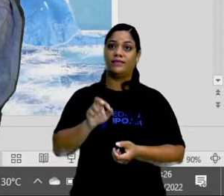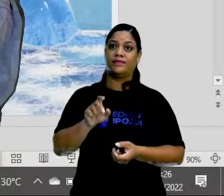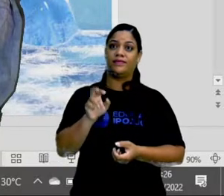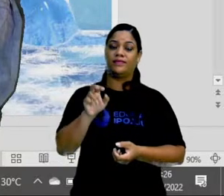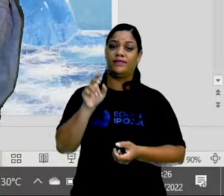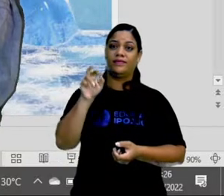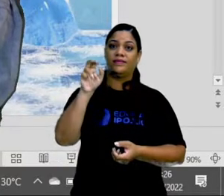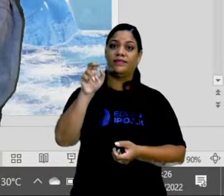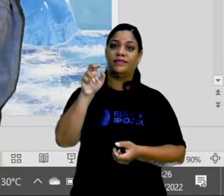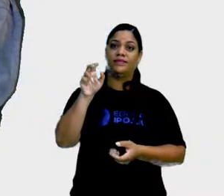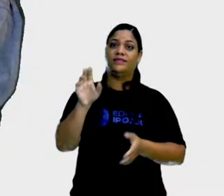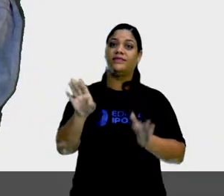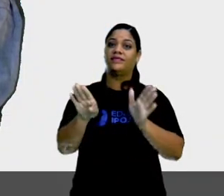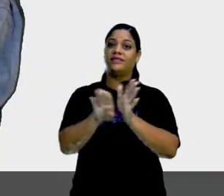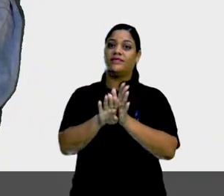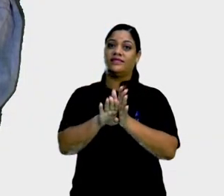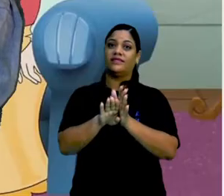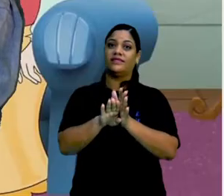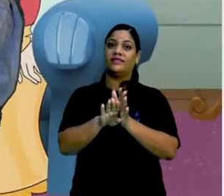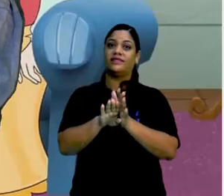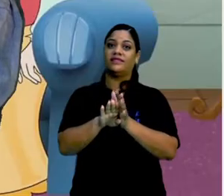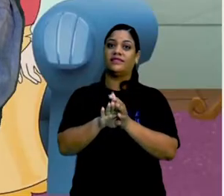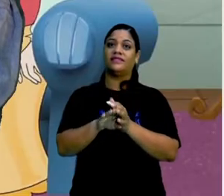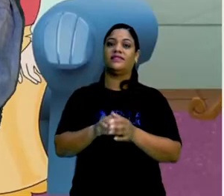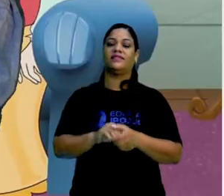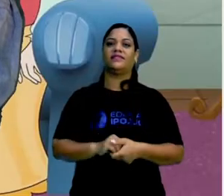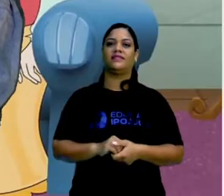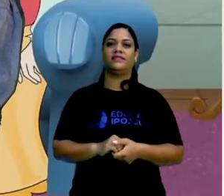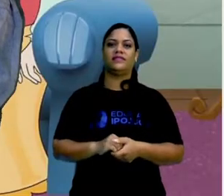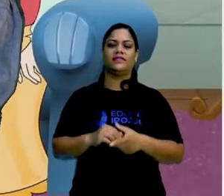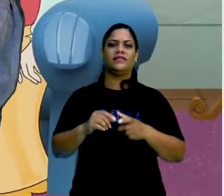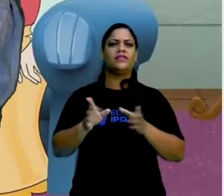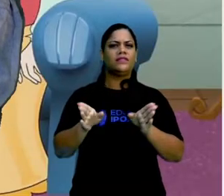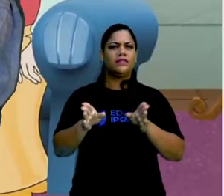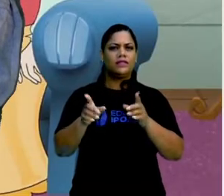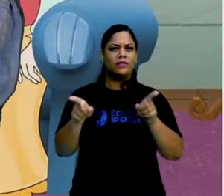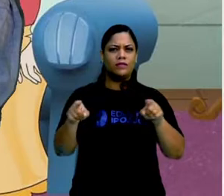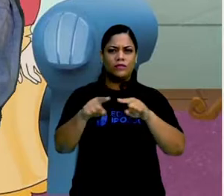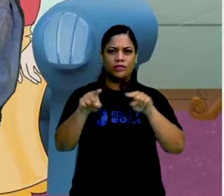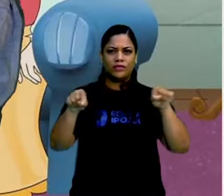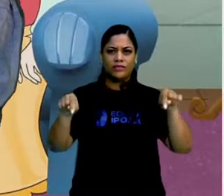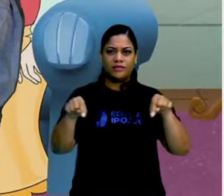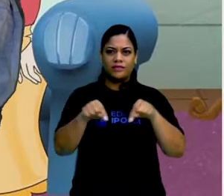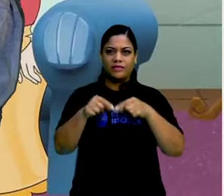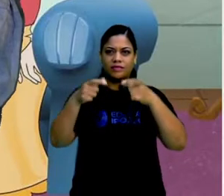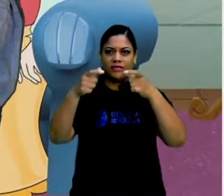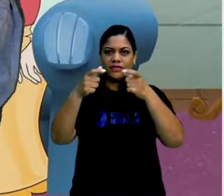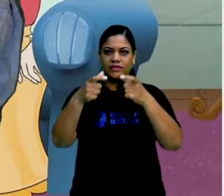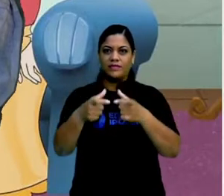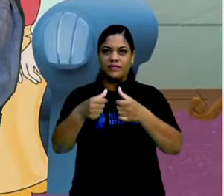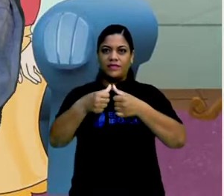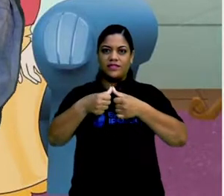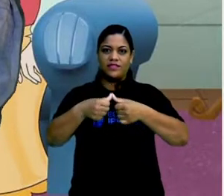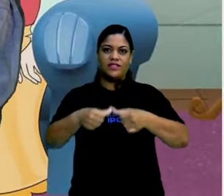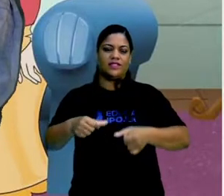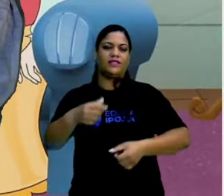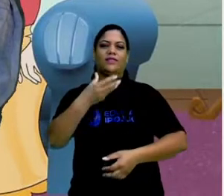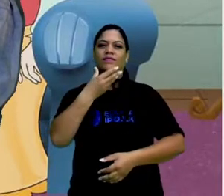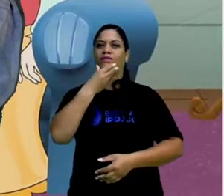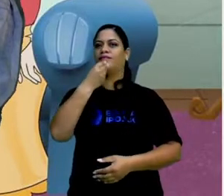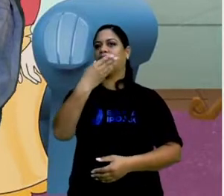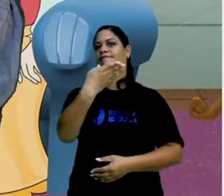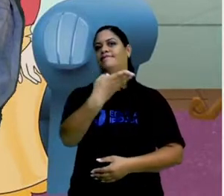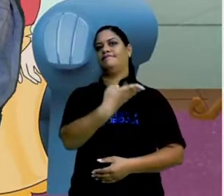e chegou lá em um quarto onde estava o